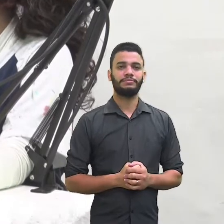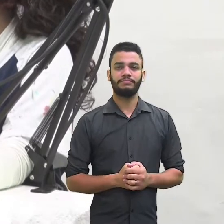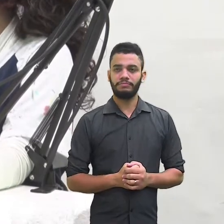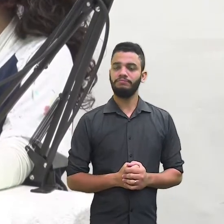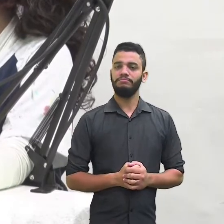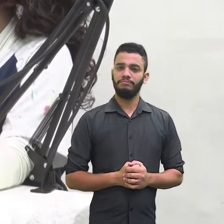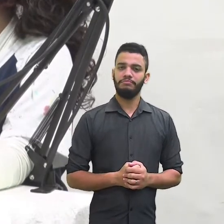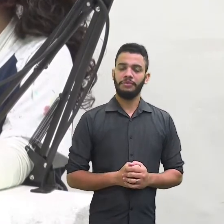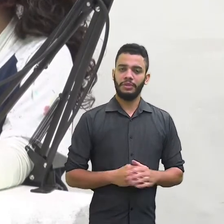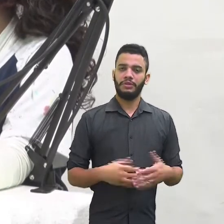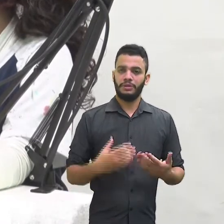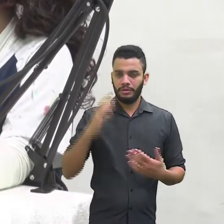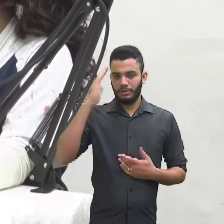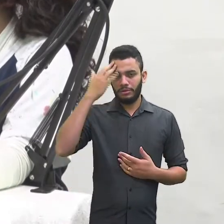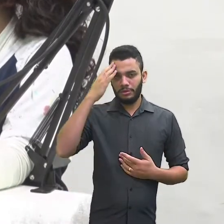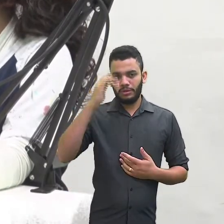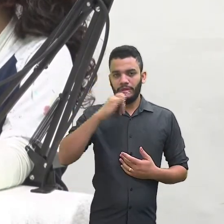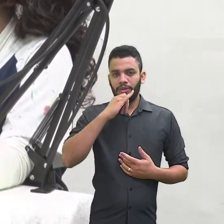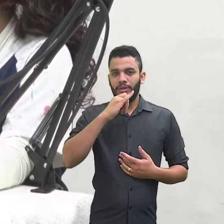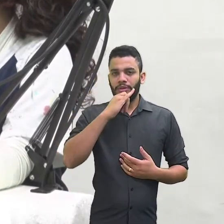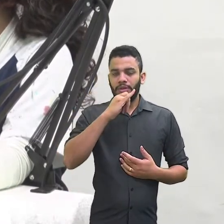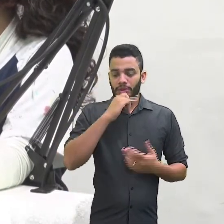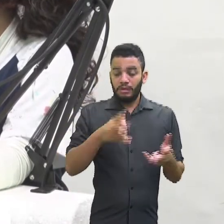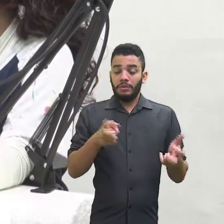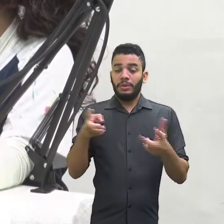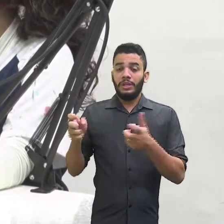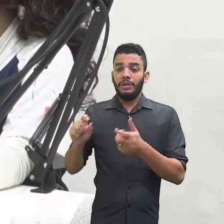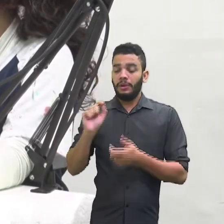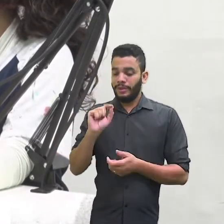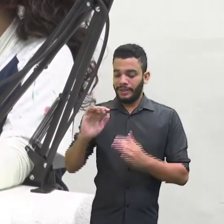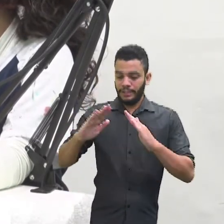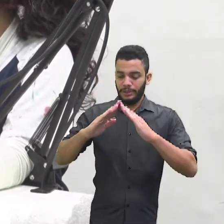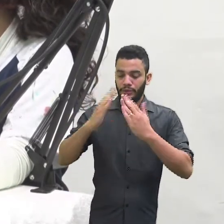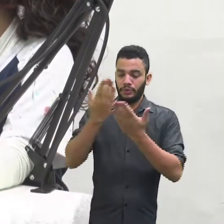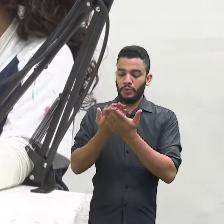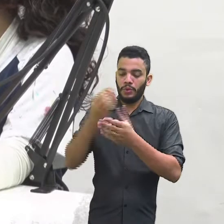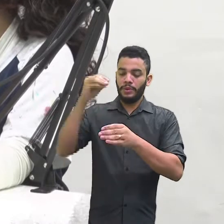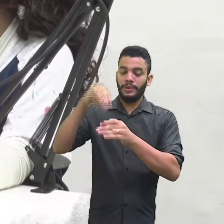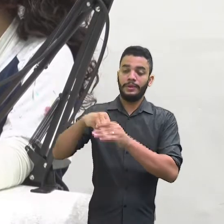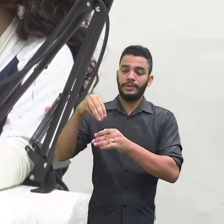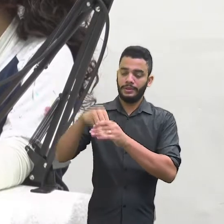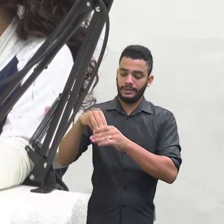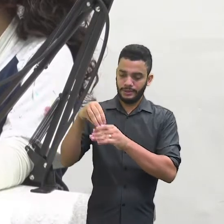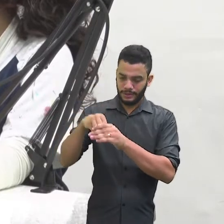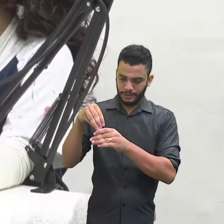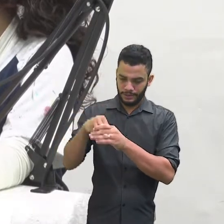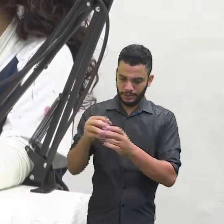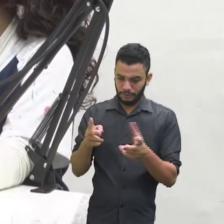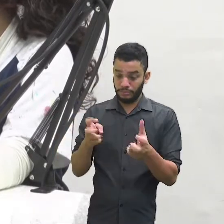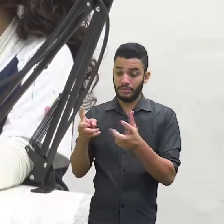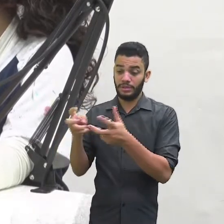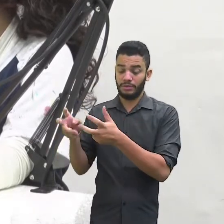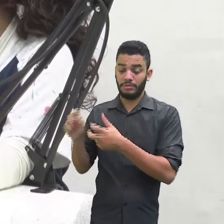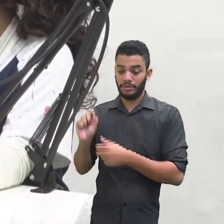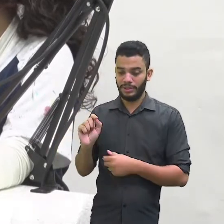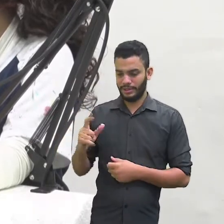que os filhos que são mais cuidados, né? Aqueles filhos que têm os pais e compreendem que